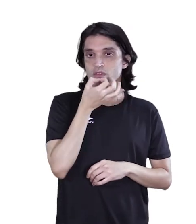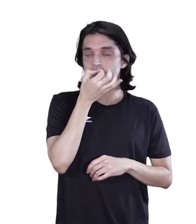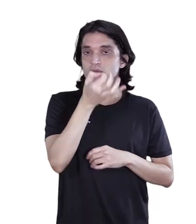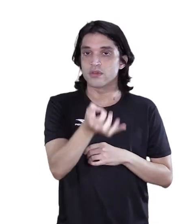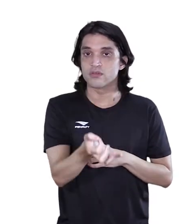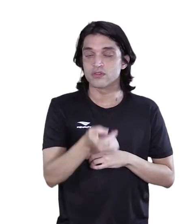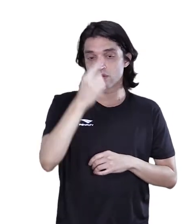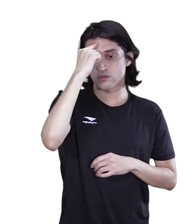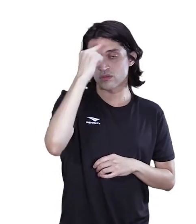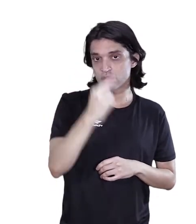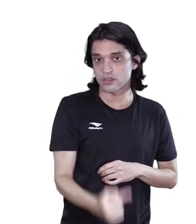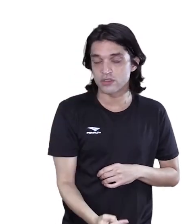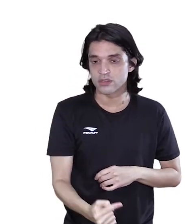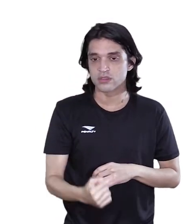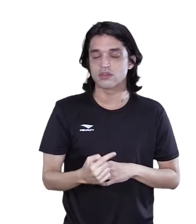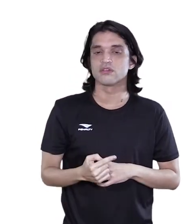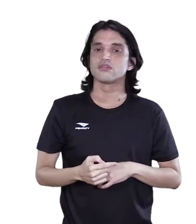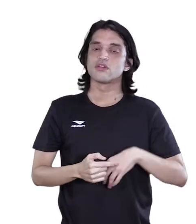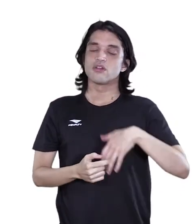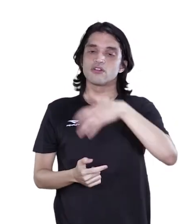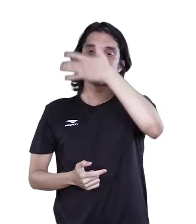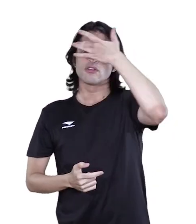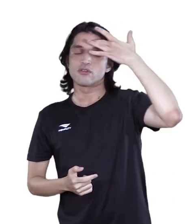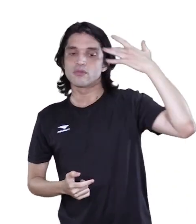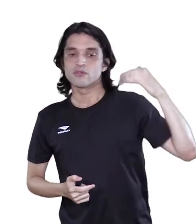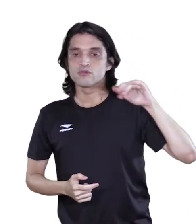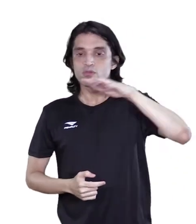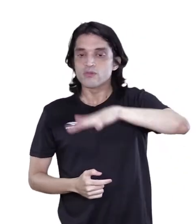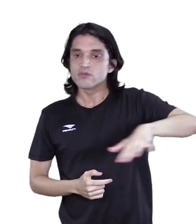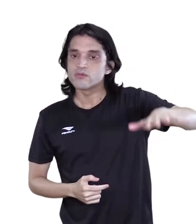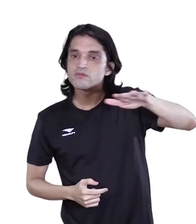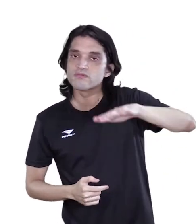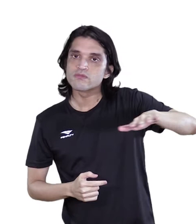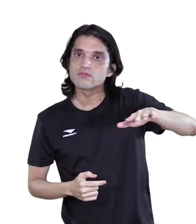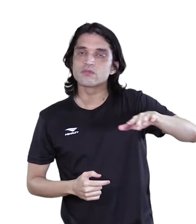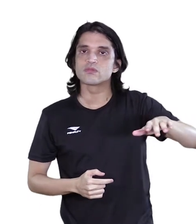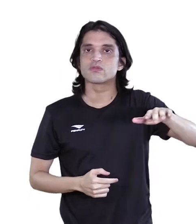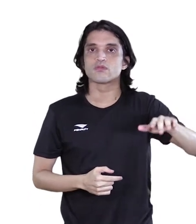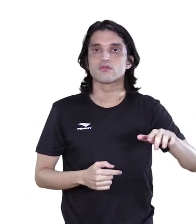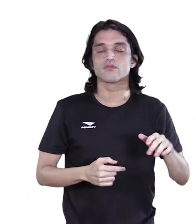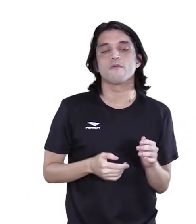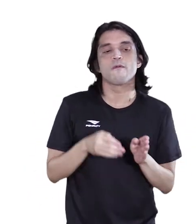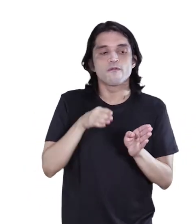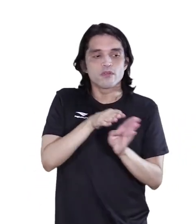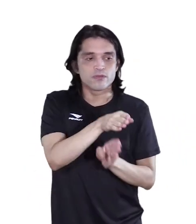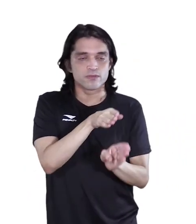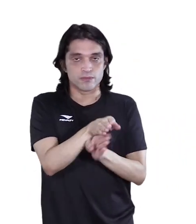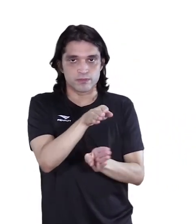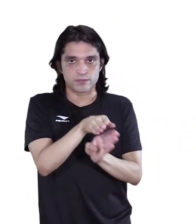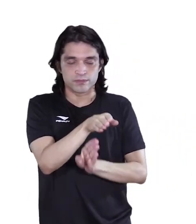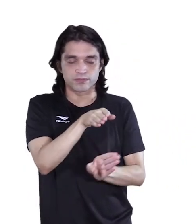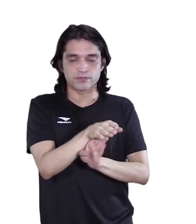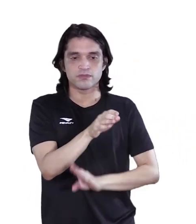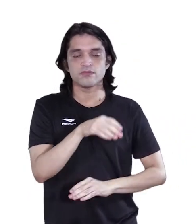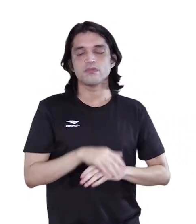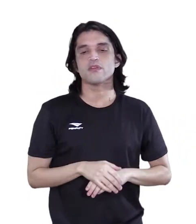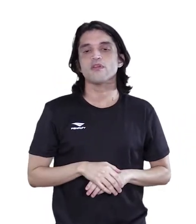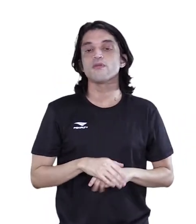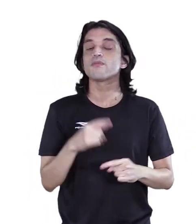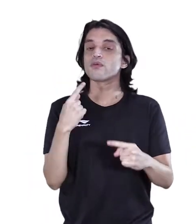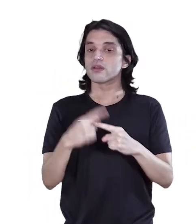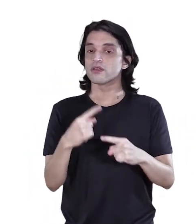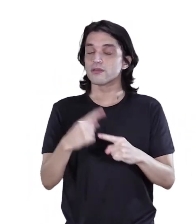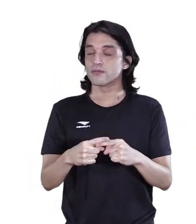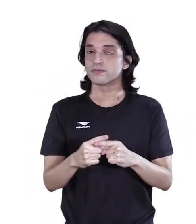ou conclusão defendida a respeito de certos dados pela credibilidade atribuída à palavra